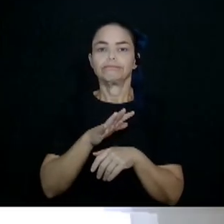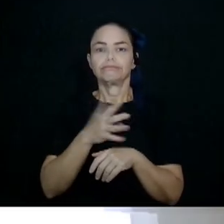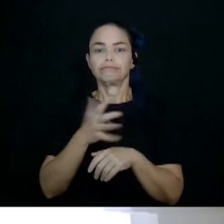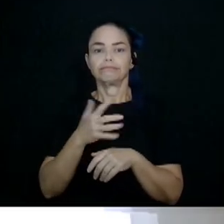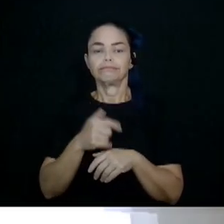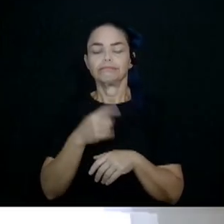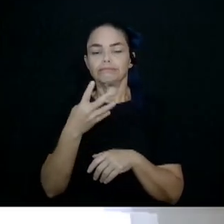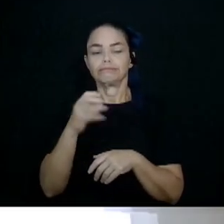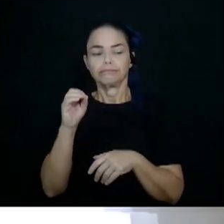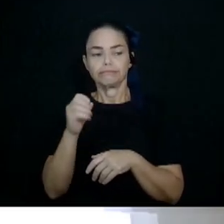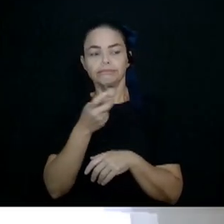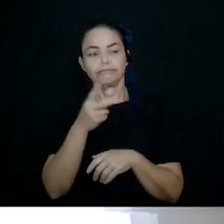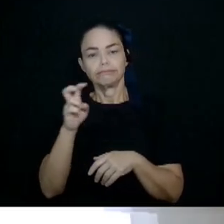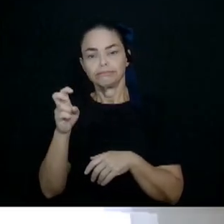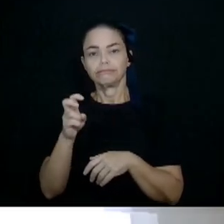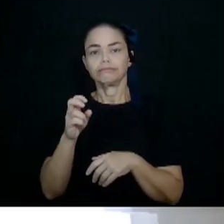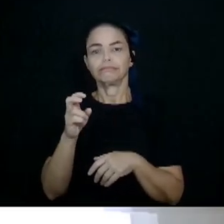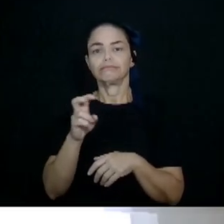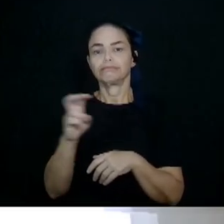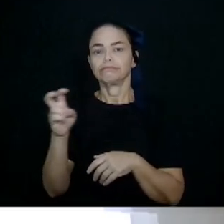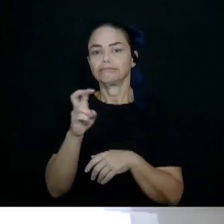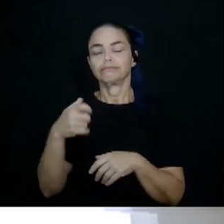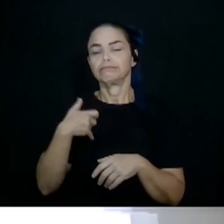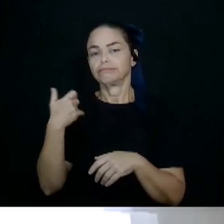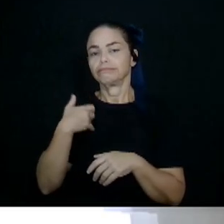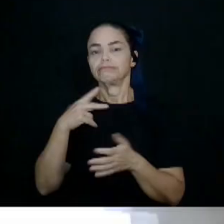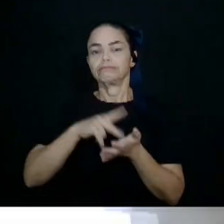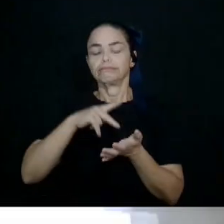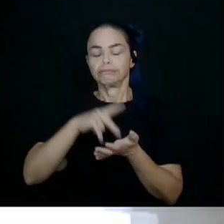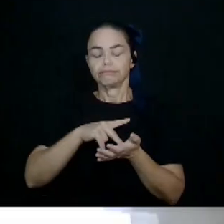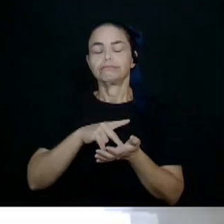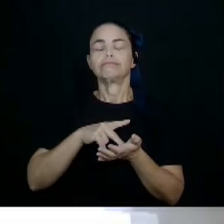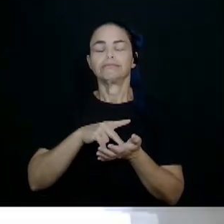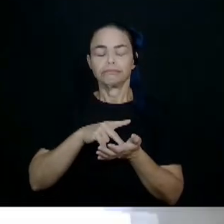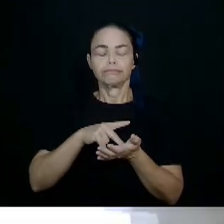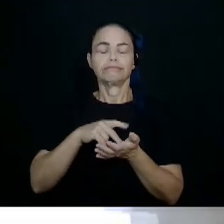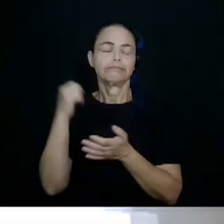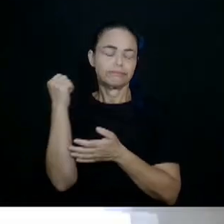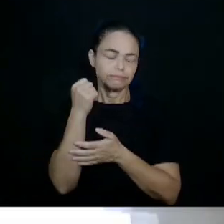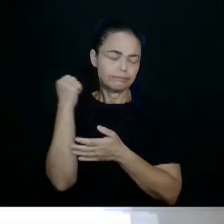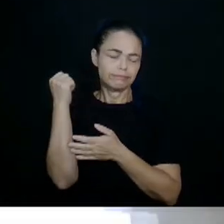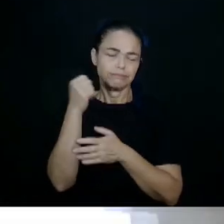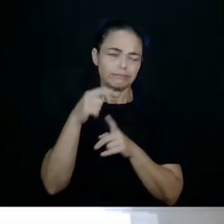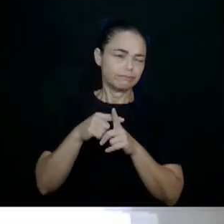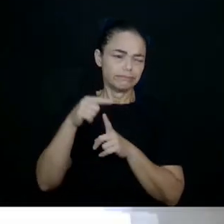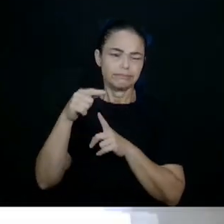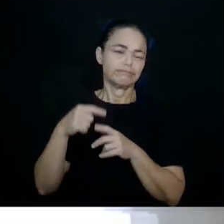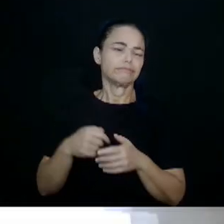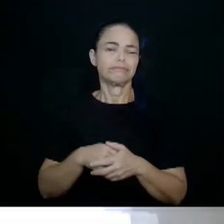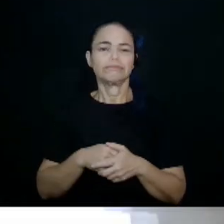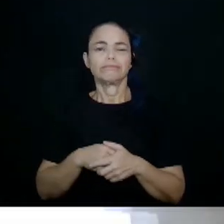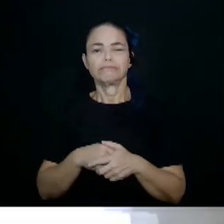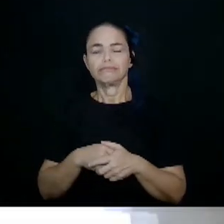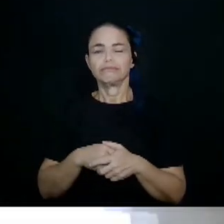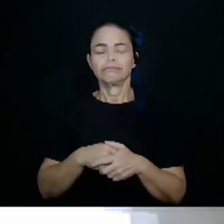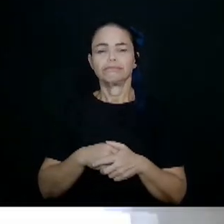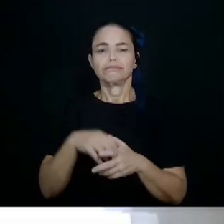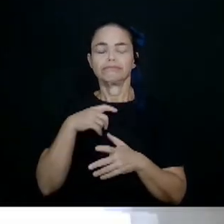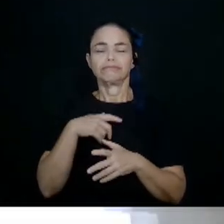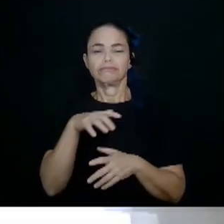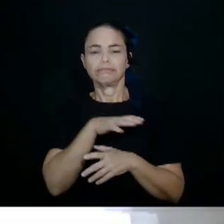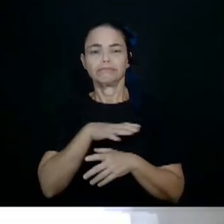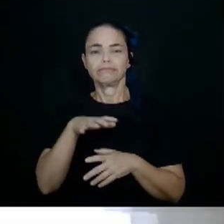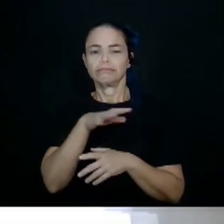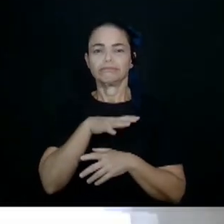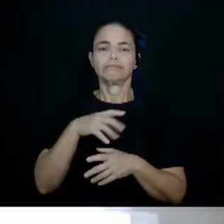40, 50, 55, onde realmente isso já está num nível, né, de ocupar um espaço físico muito